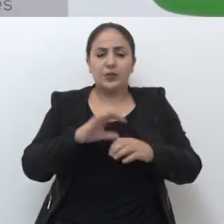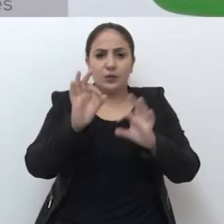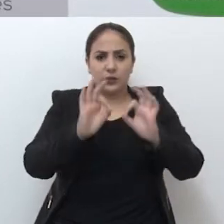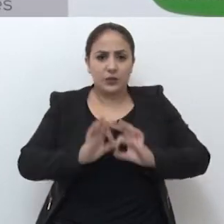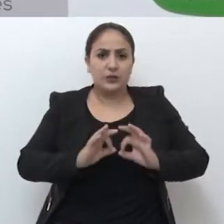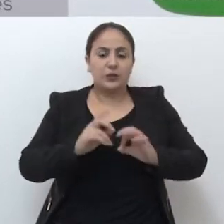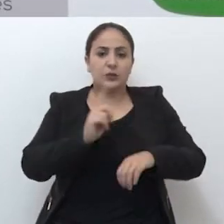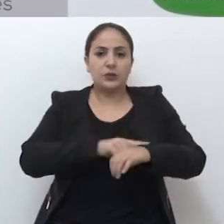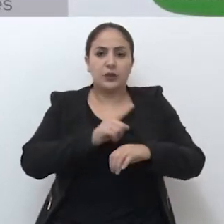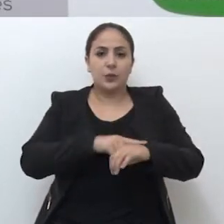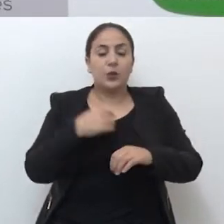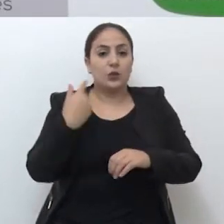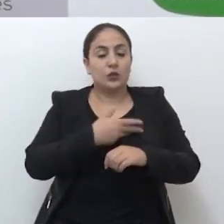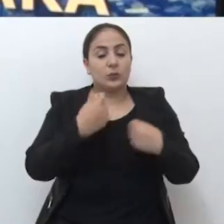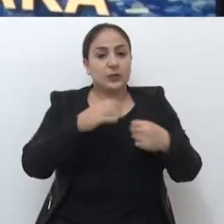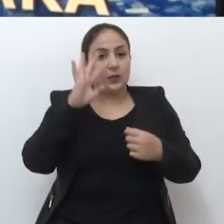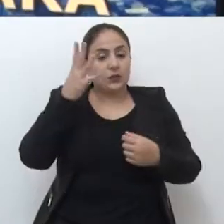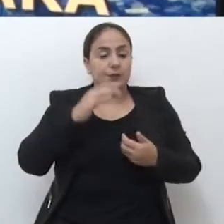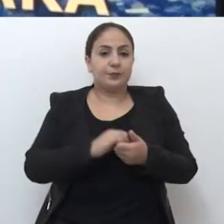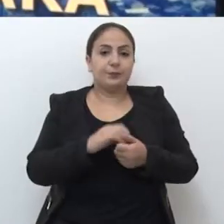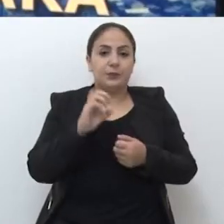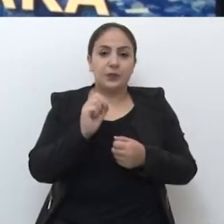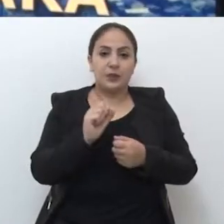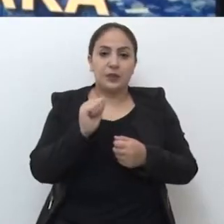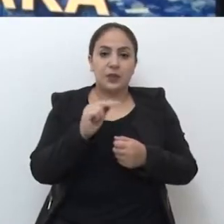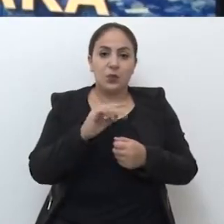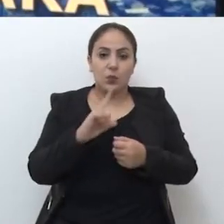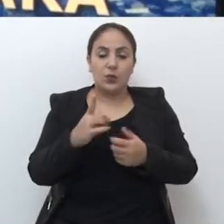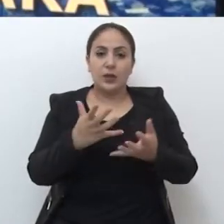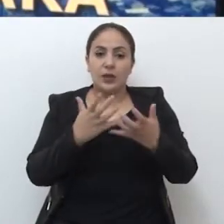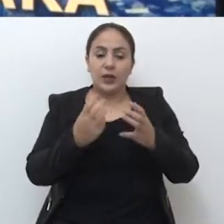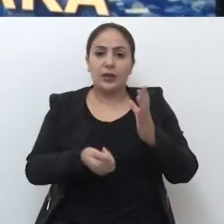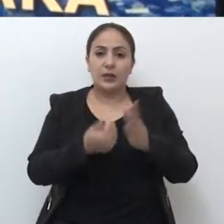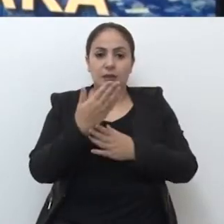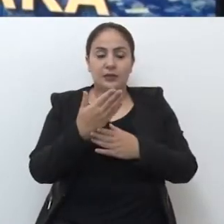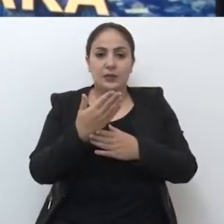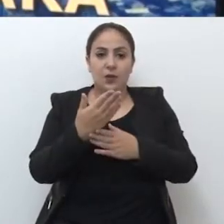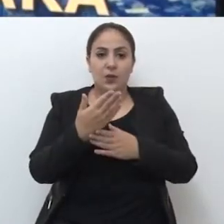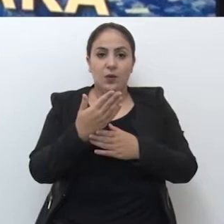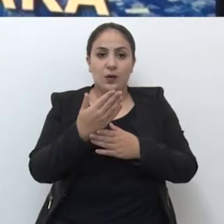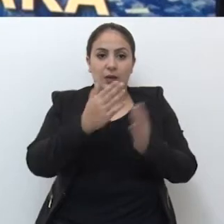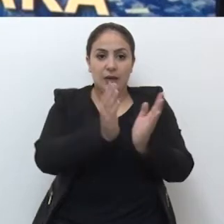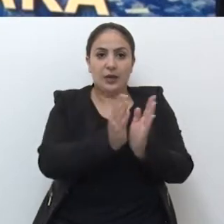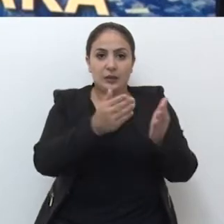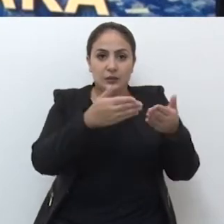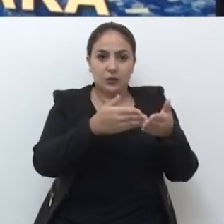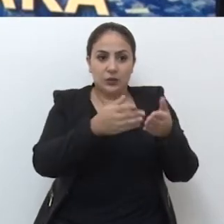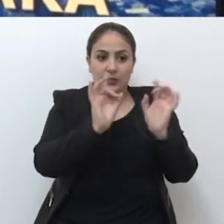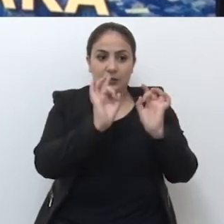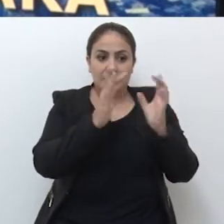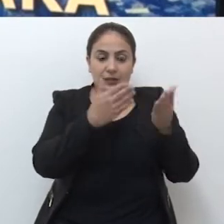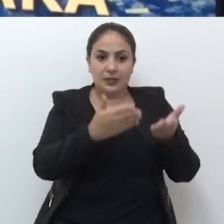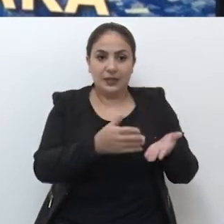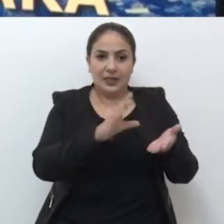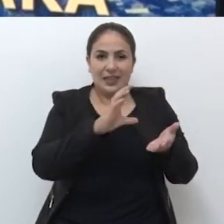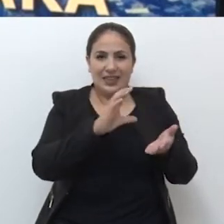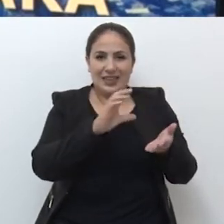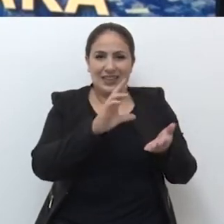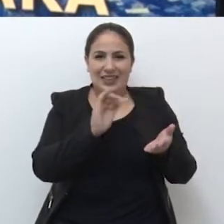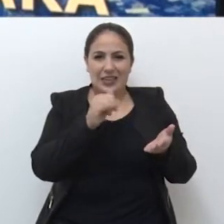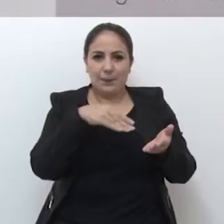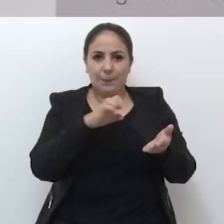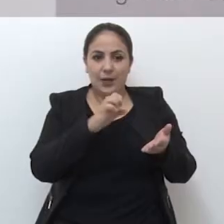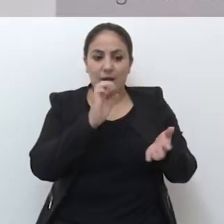tempo e que a gente precisa tomar alguma providência. Saul Spinelli quer criação de cartório especializado em crimes contra